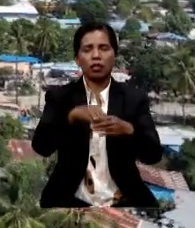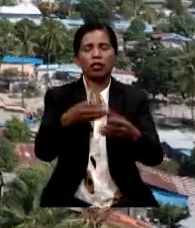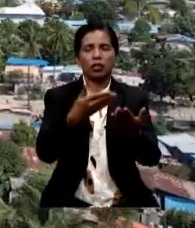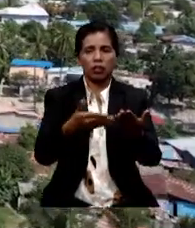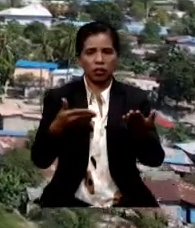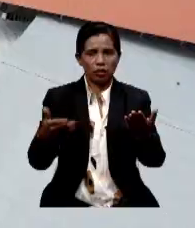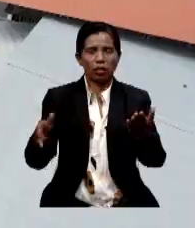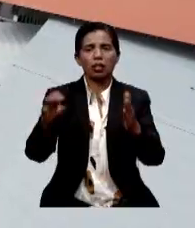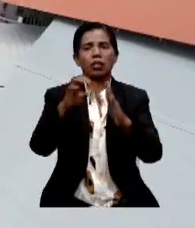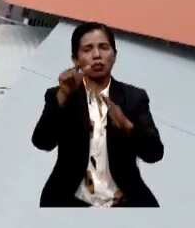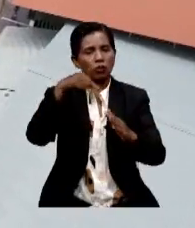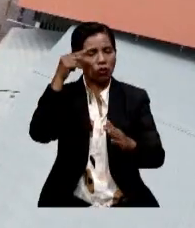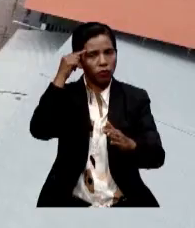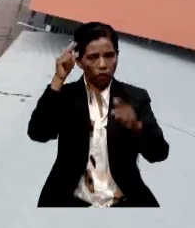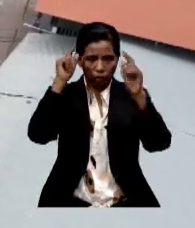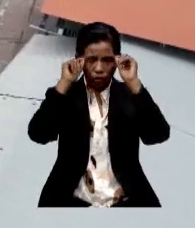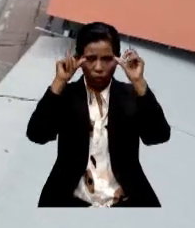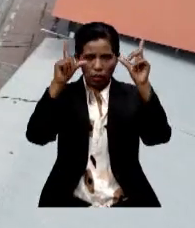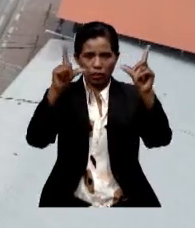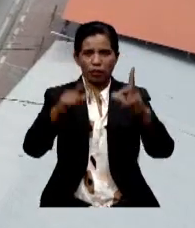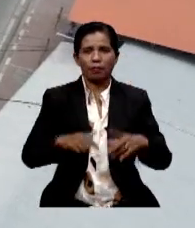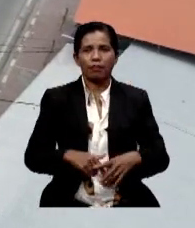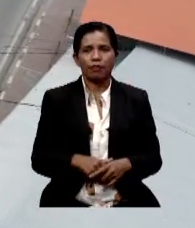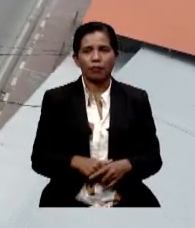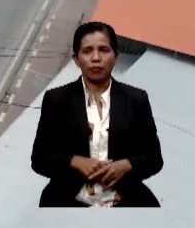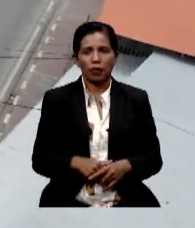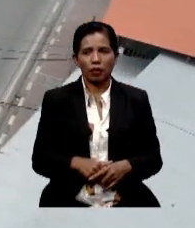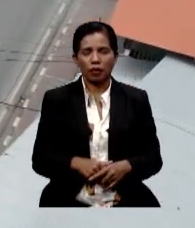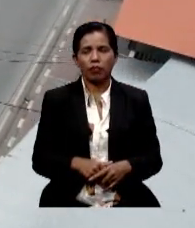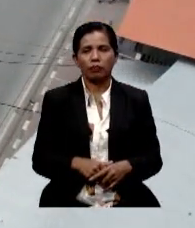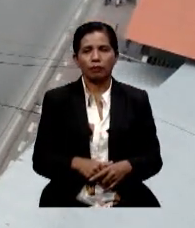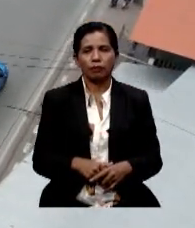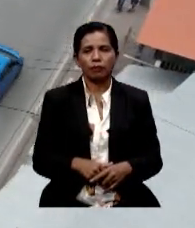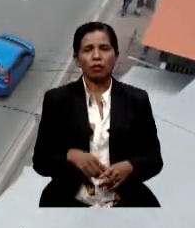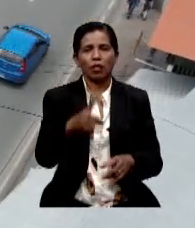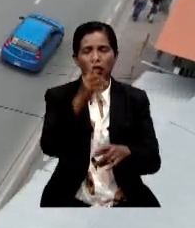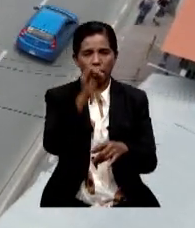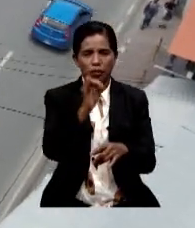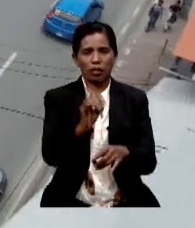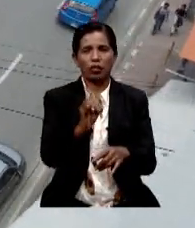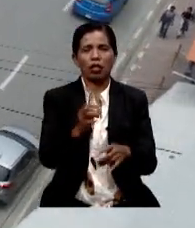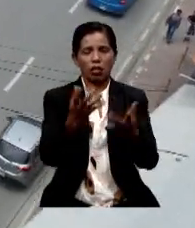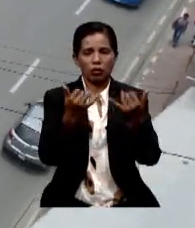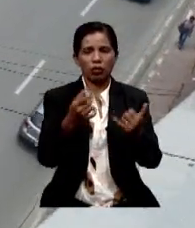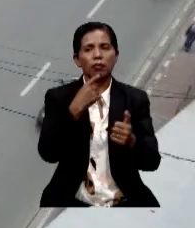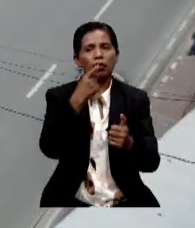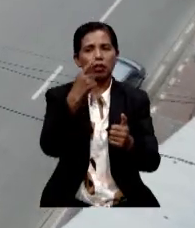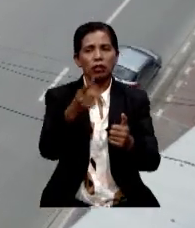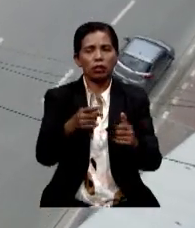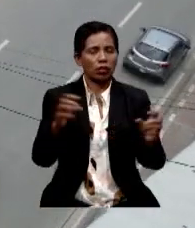propriedade governo timor leste ne realidade dili beledean